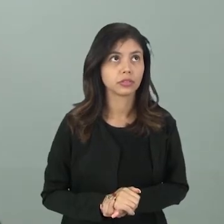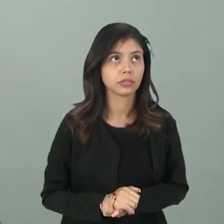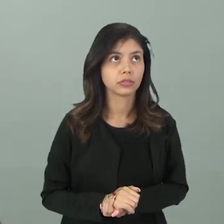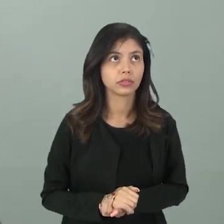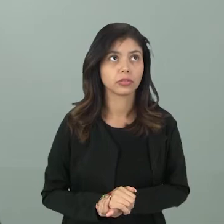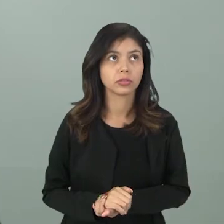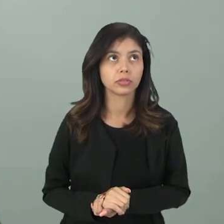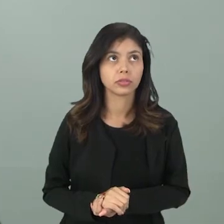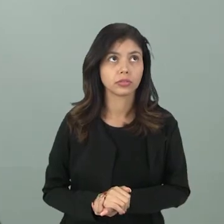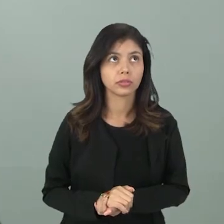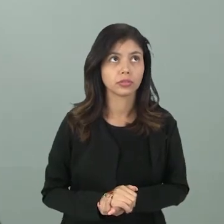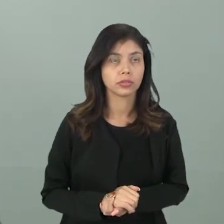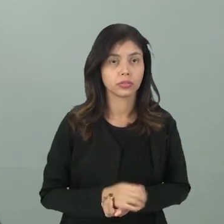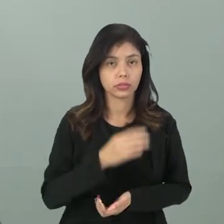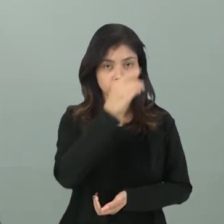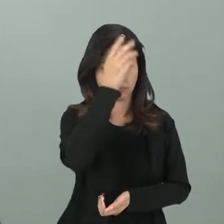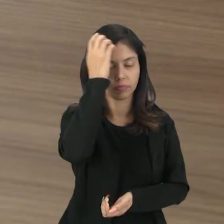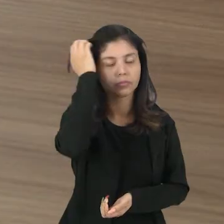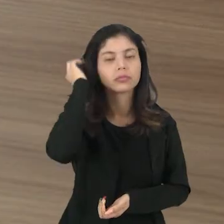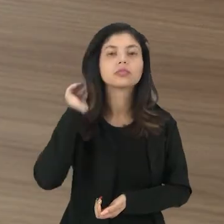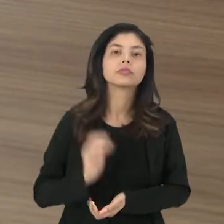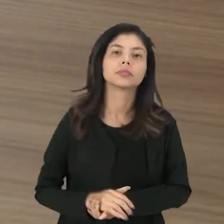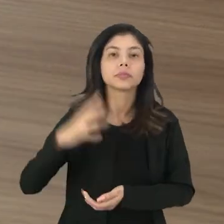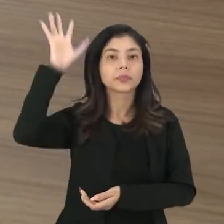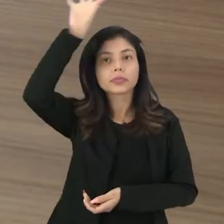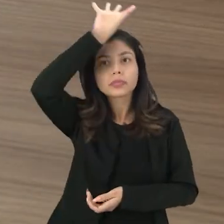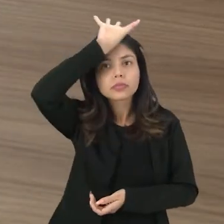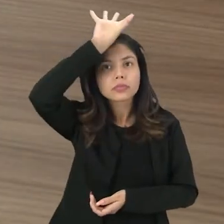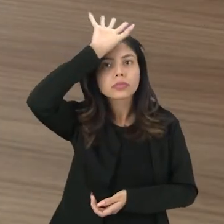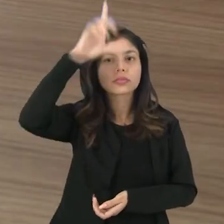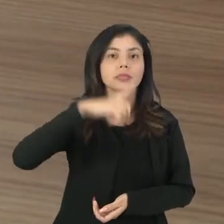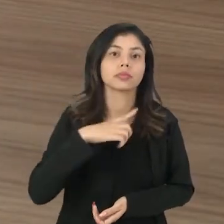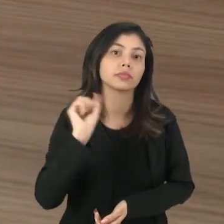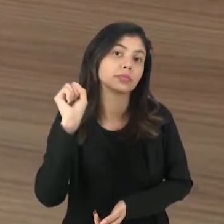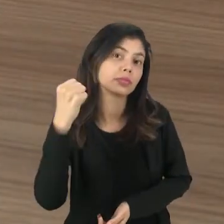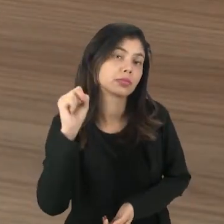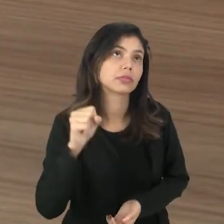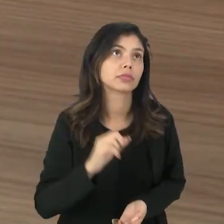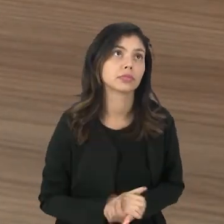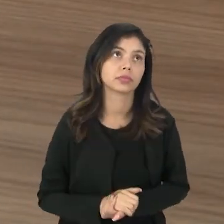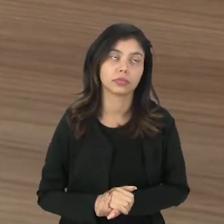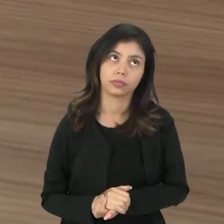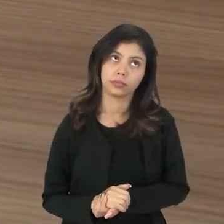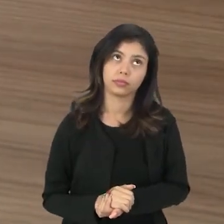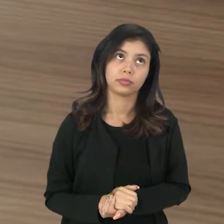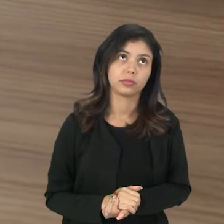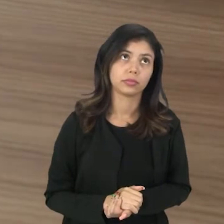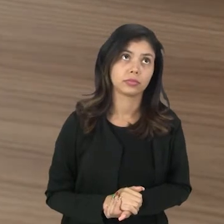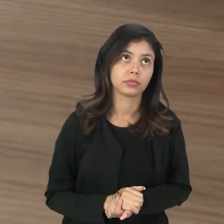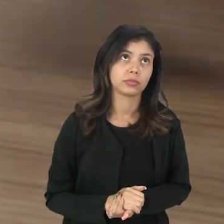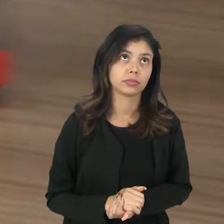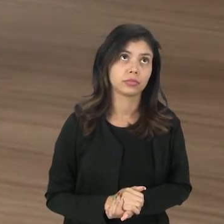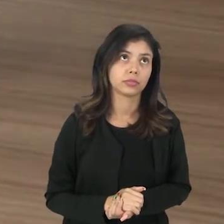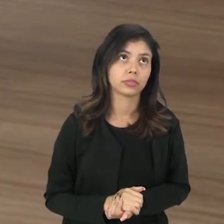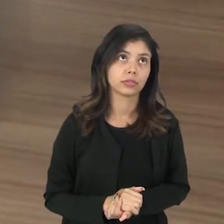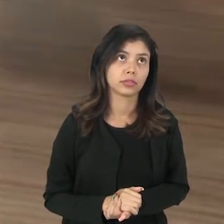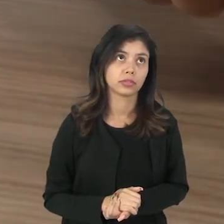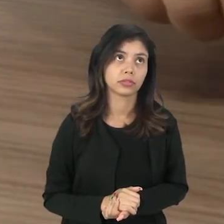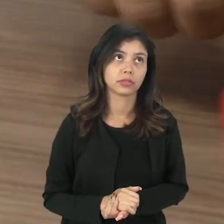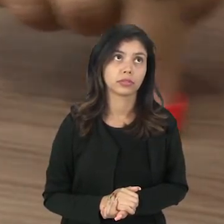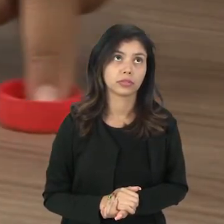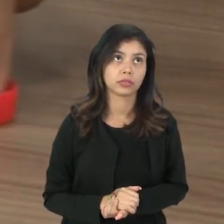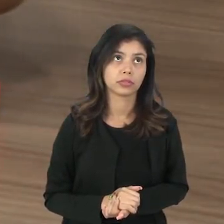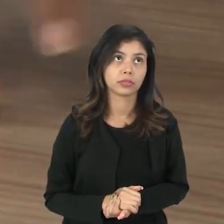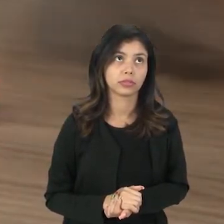sabe que o Cebolinha obteve 8 votos. Então, vamos lá.